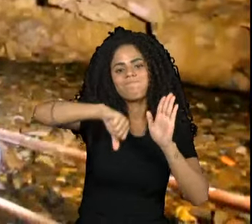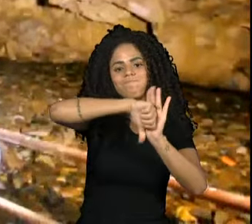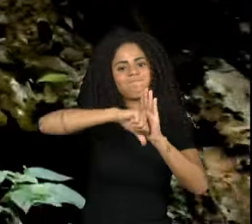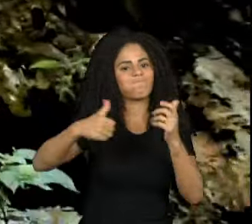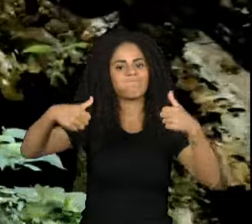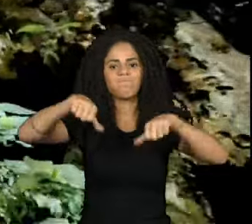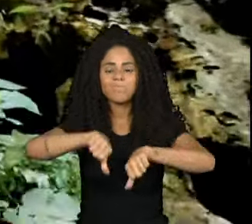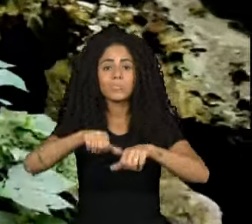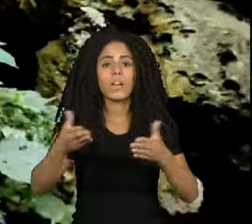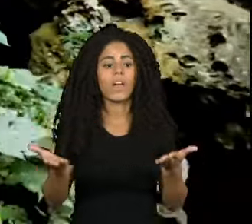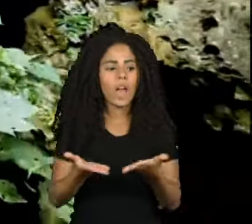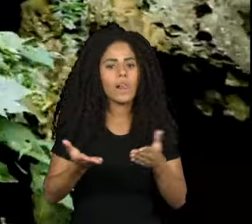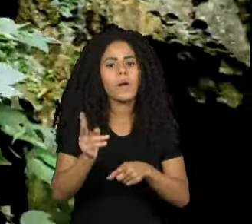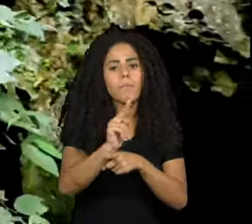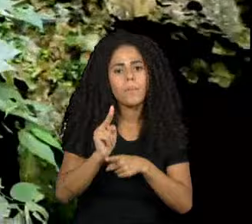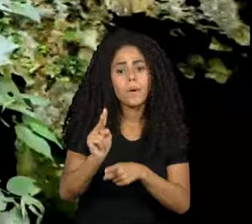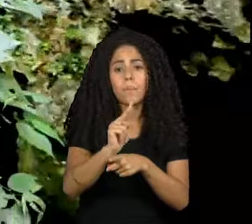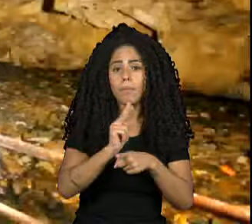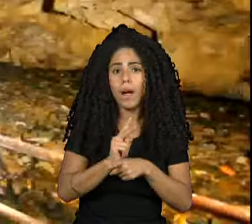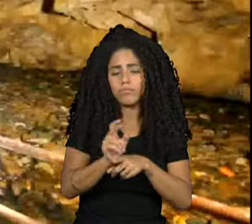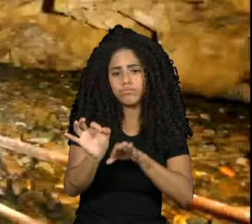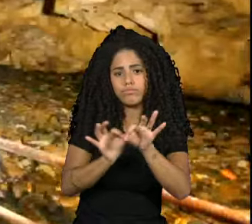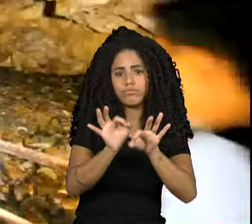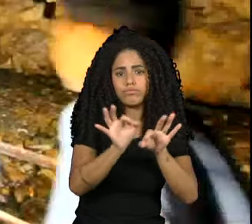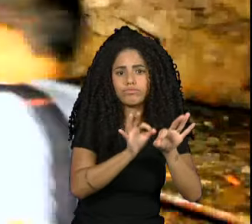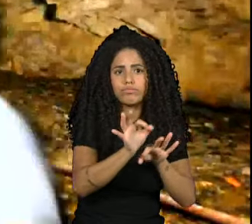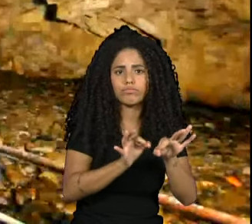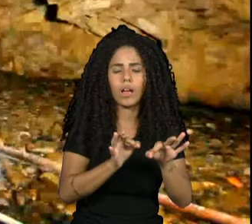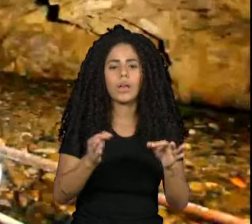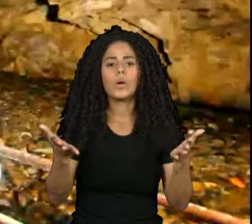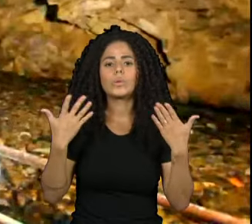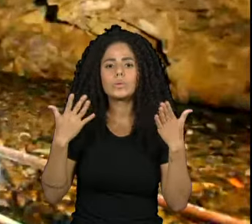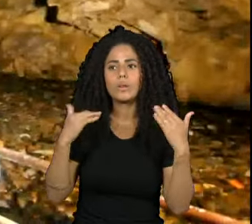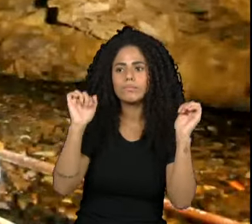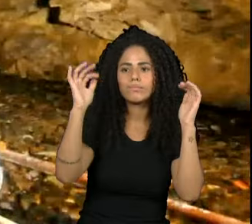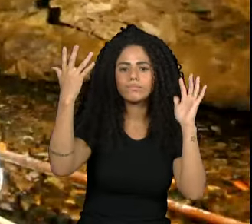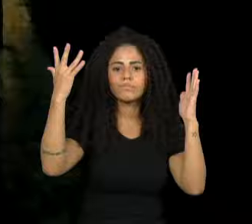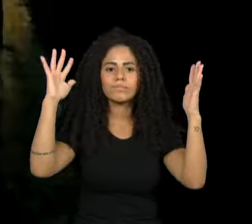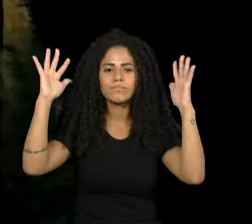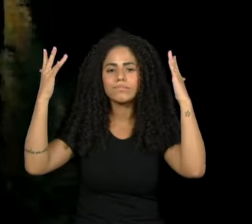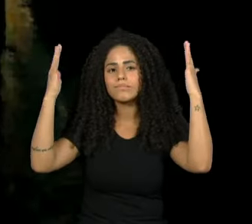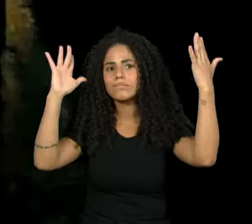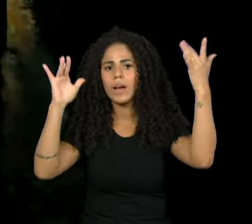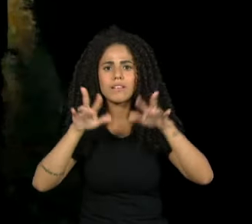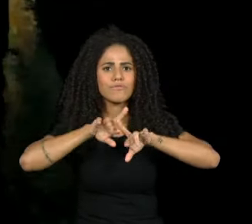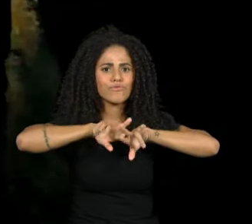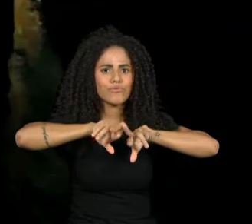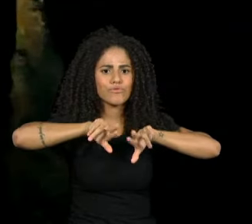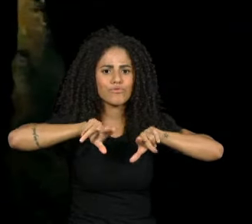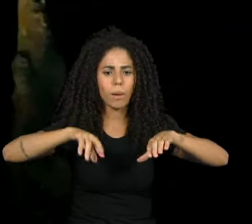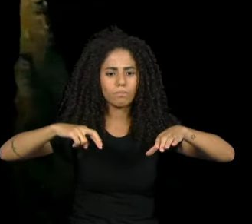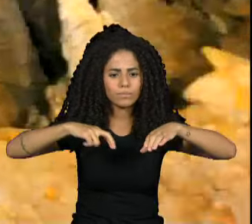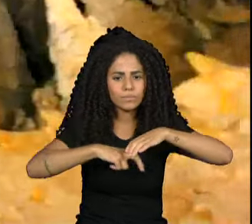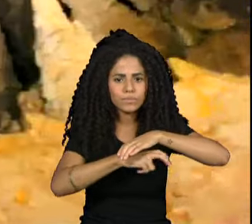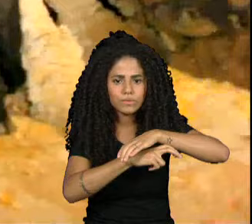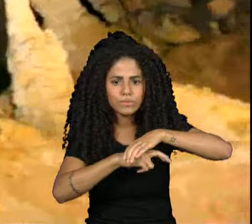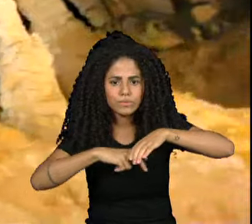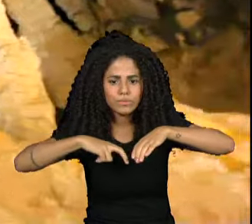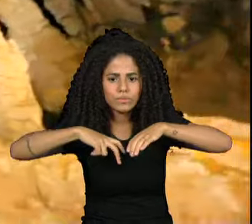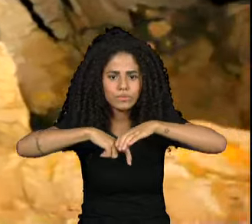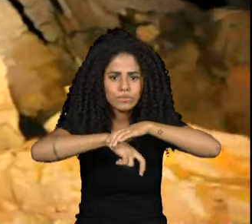relevância. Essas formações guardam a história do clima no planeta. Muitas estão em área de vegetação